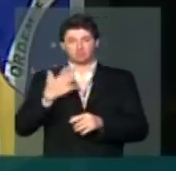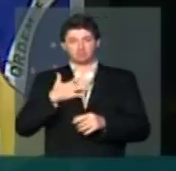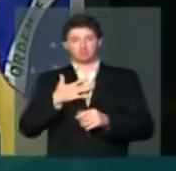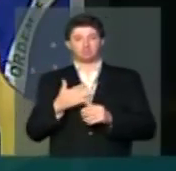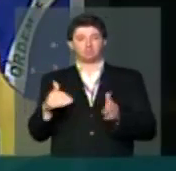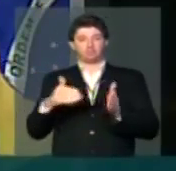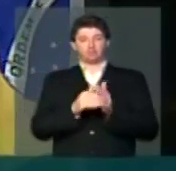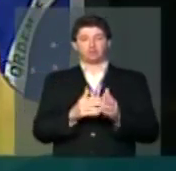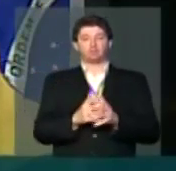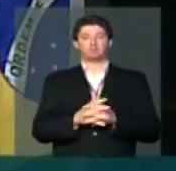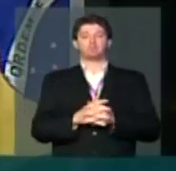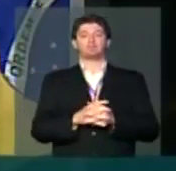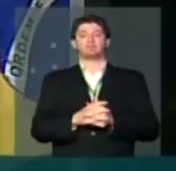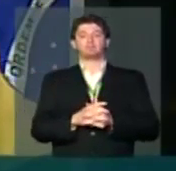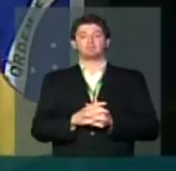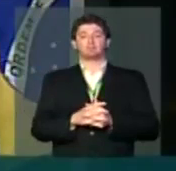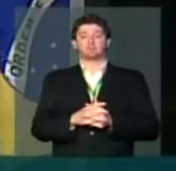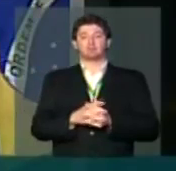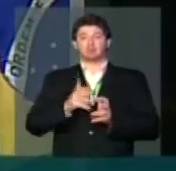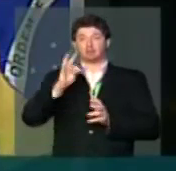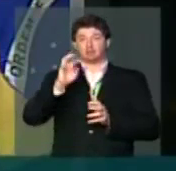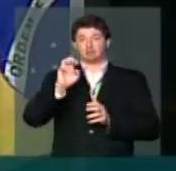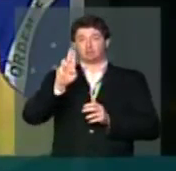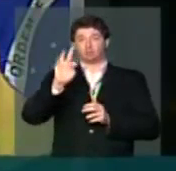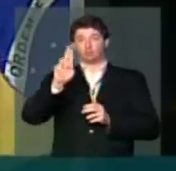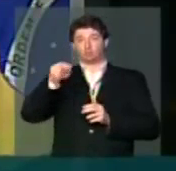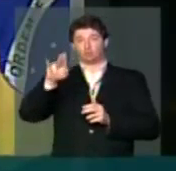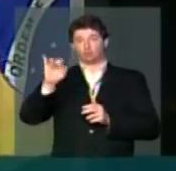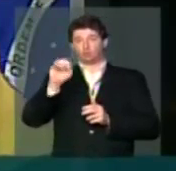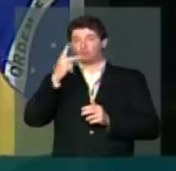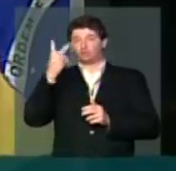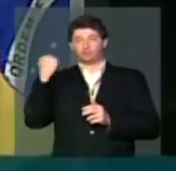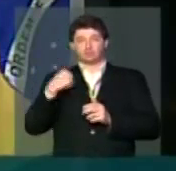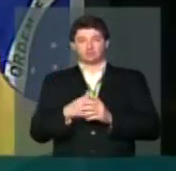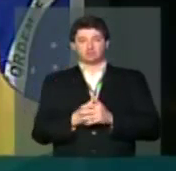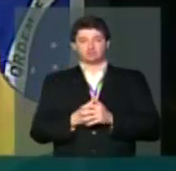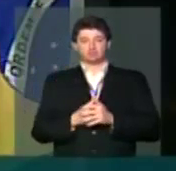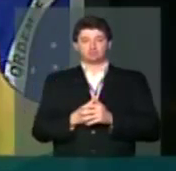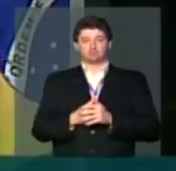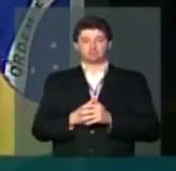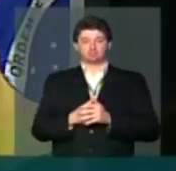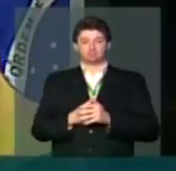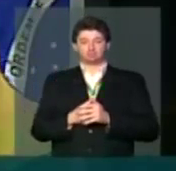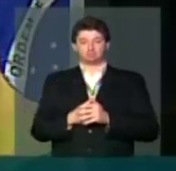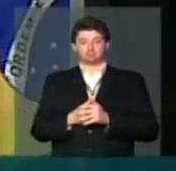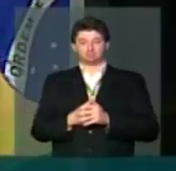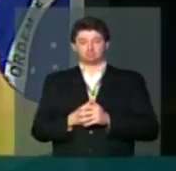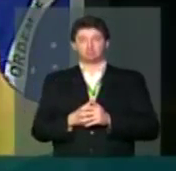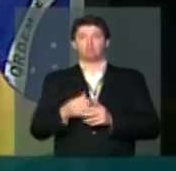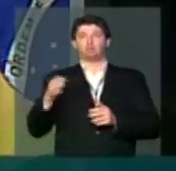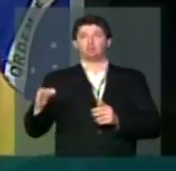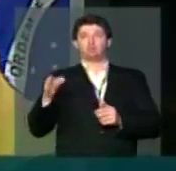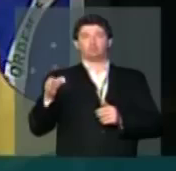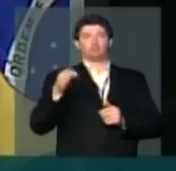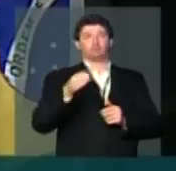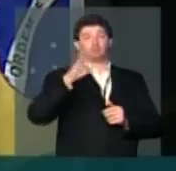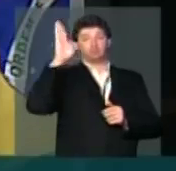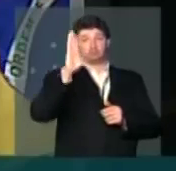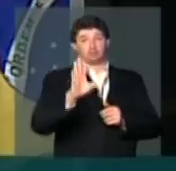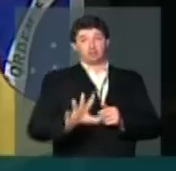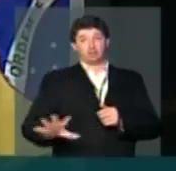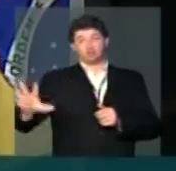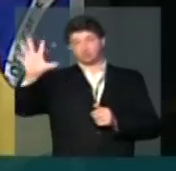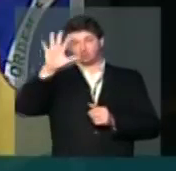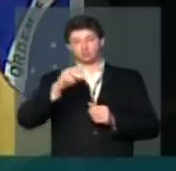pronunciamento, que dizia o velho Teotônio Vilela, que depois de andar pelos quatro cantos deste